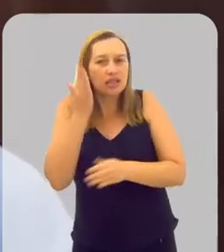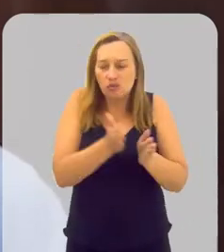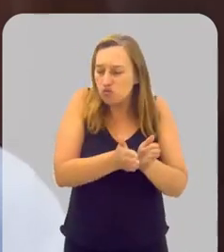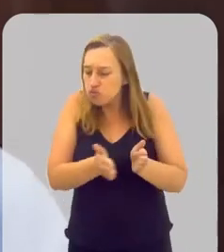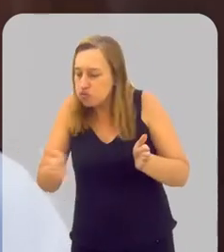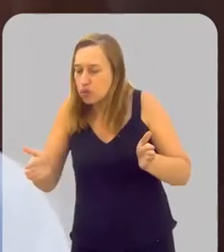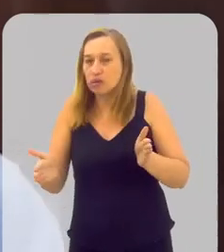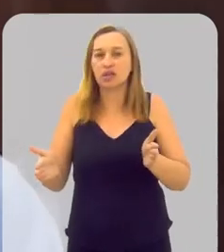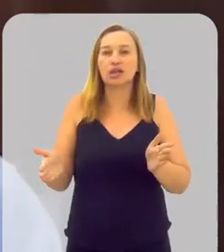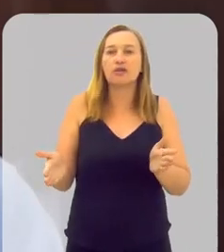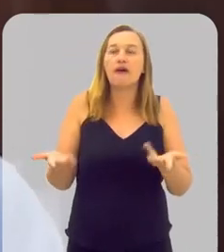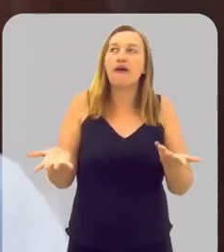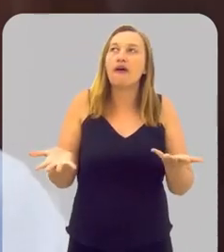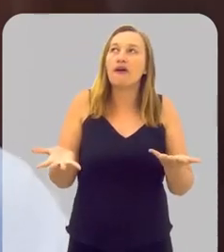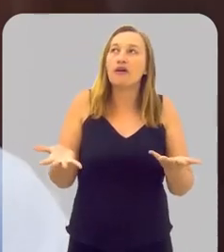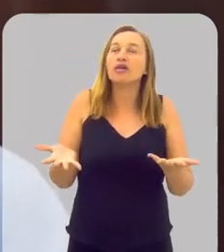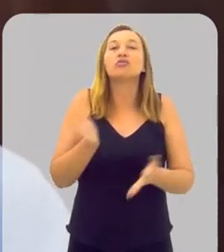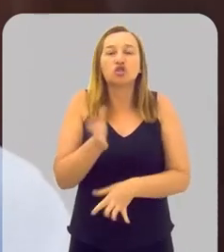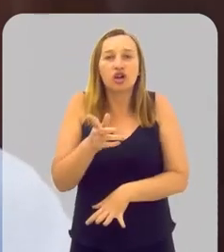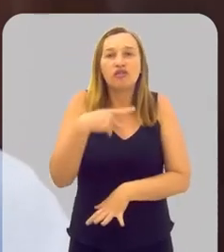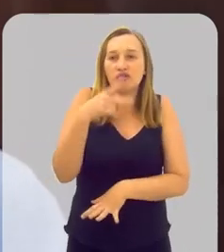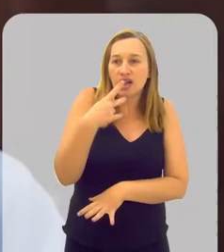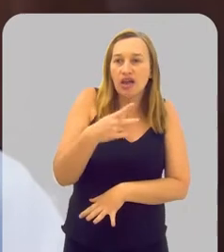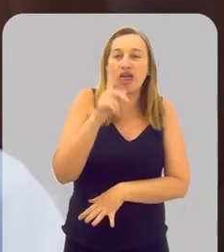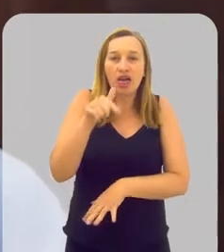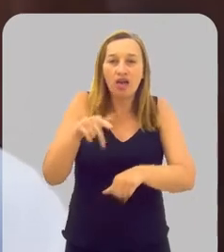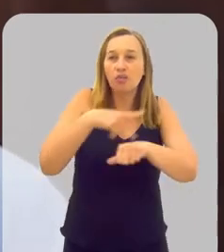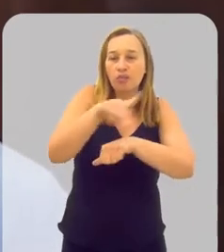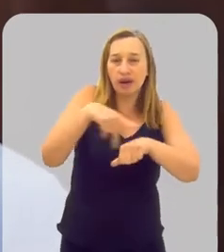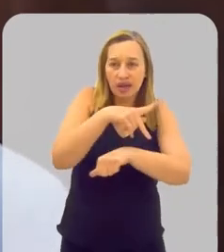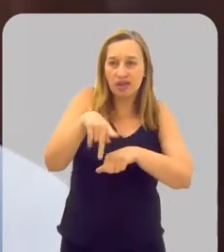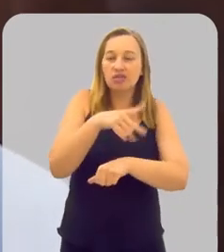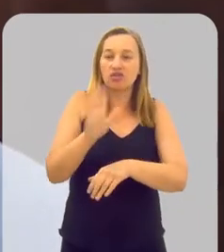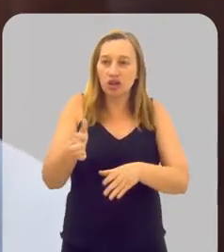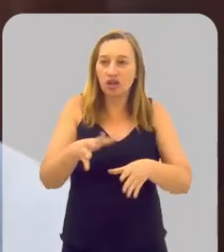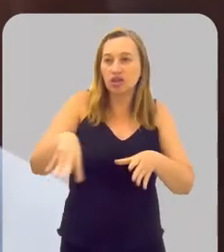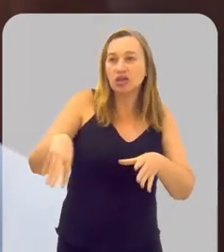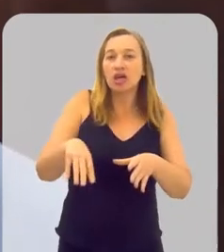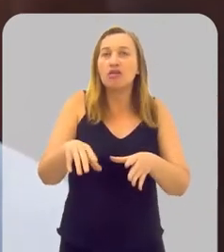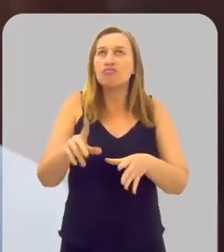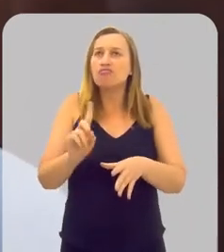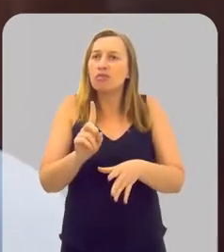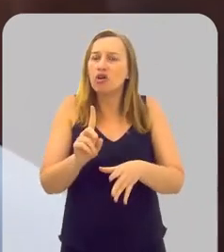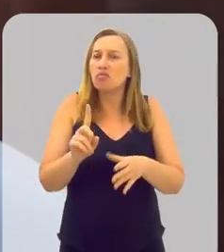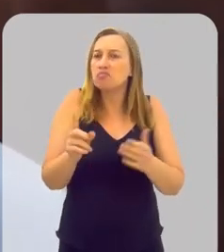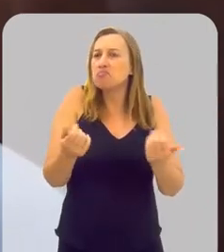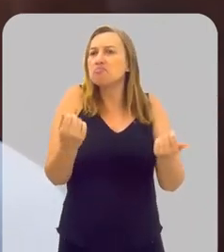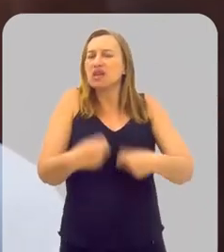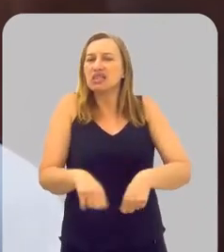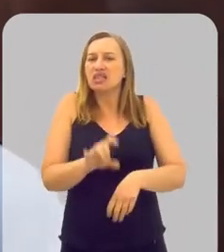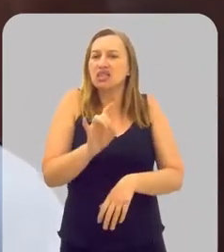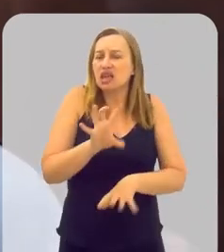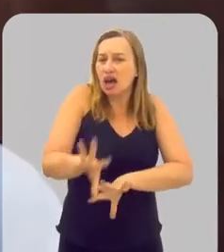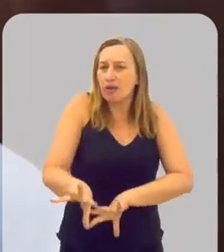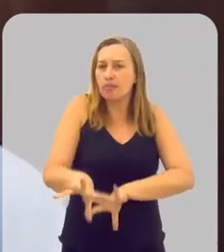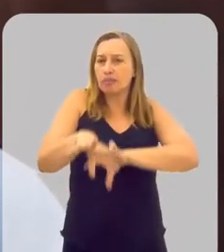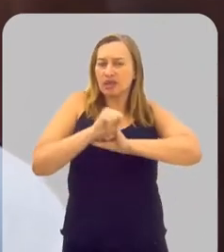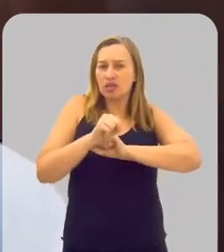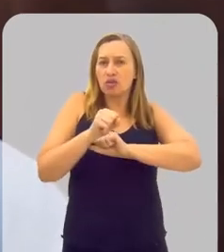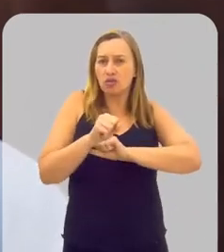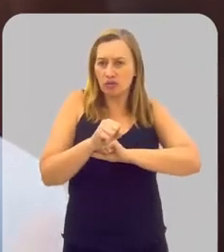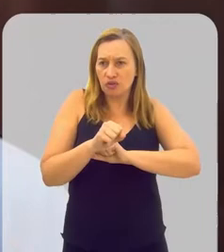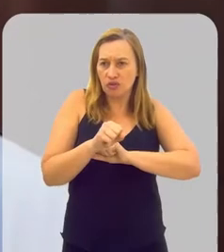que entender durante esse processo, como eu já falei, a gente é um país já transitado, então a gente não necessariamente